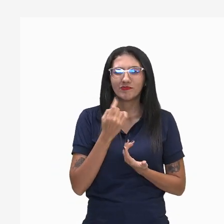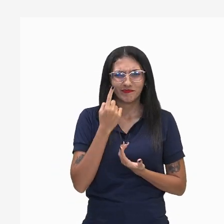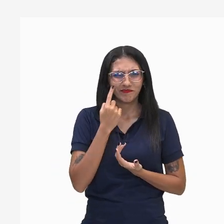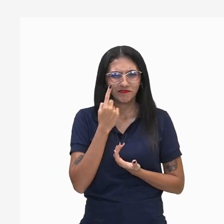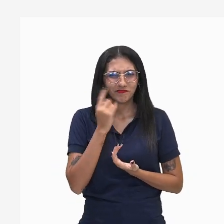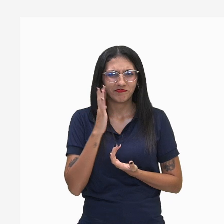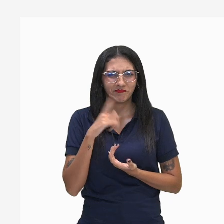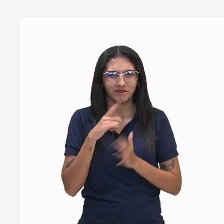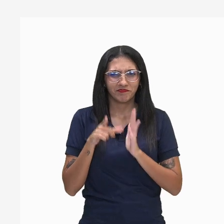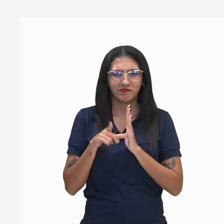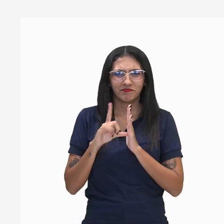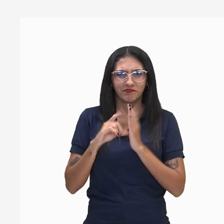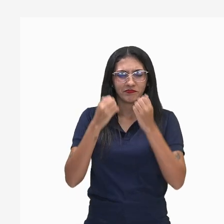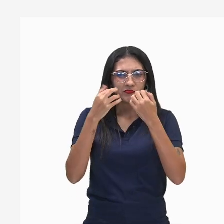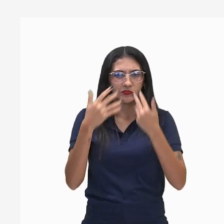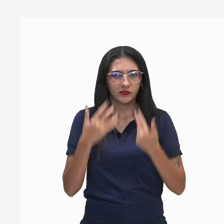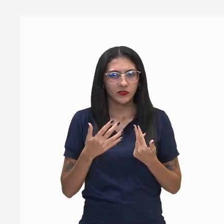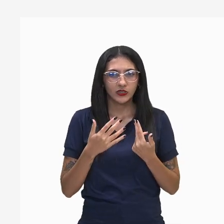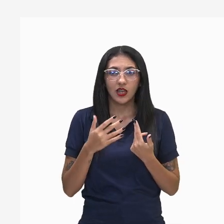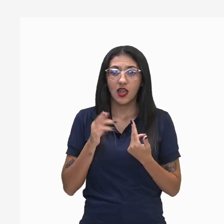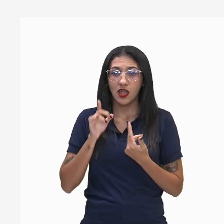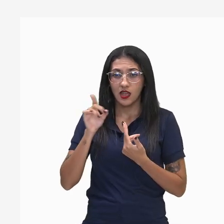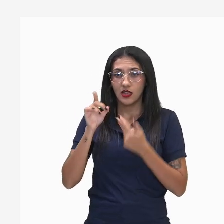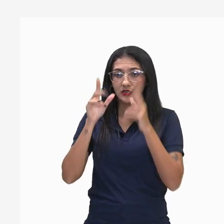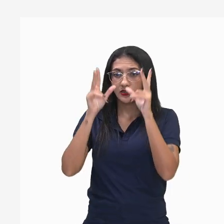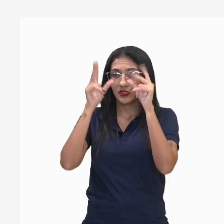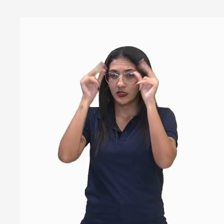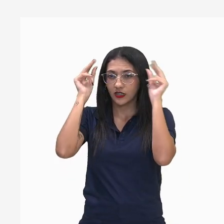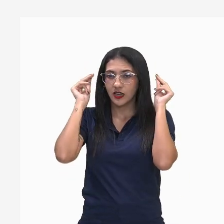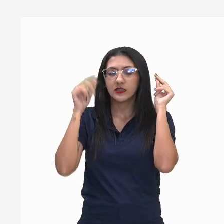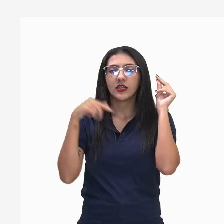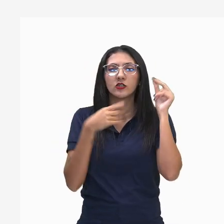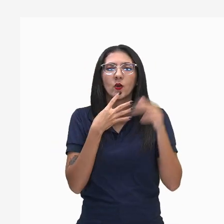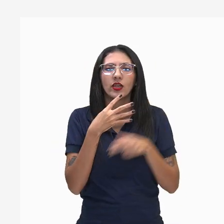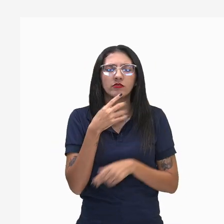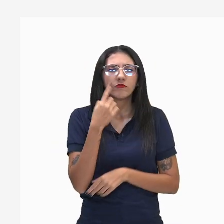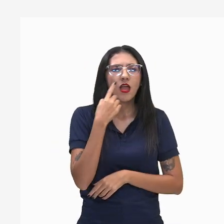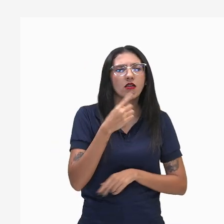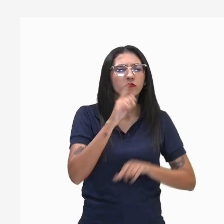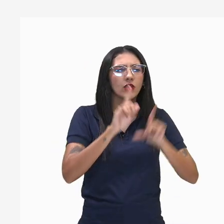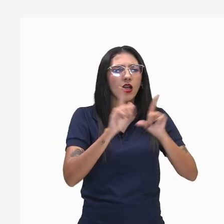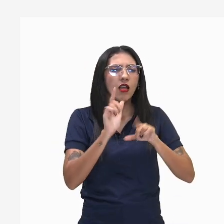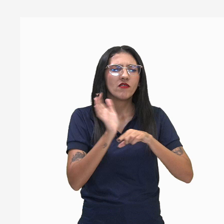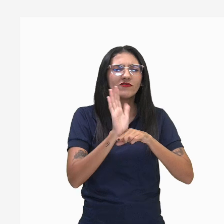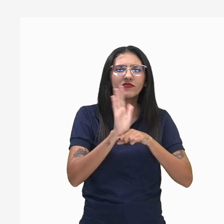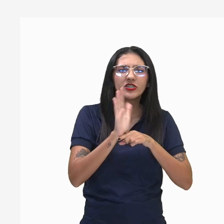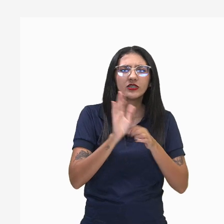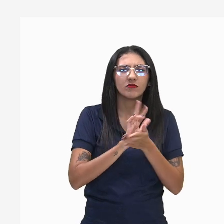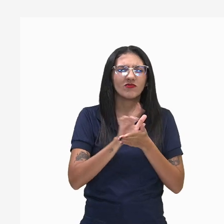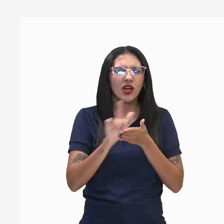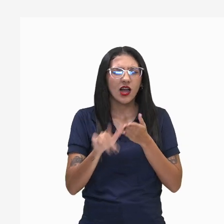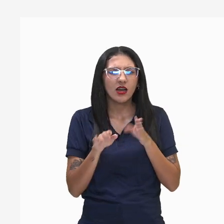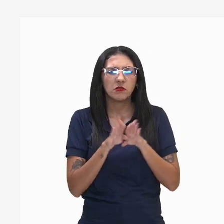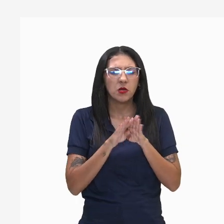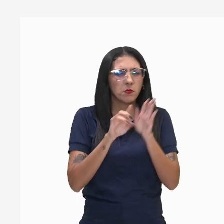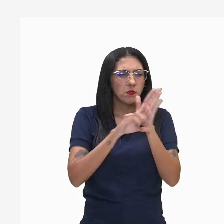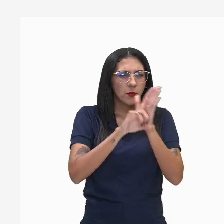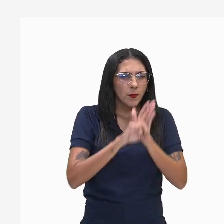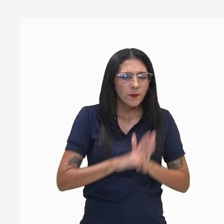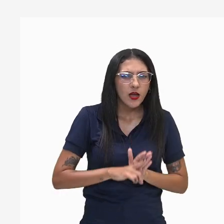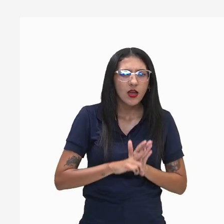falar, essa religião da Grécia Antiga, que a gente vê nos filmes, nos livros, nos desenhos animados, na internet,